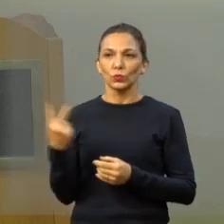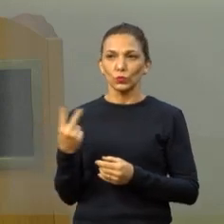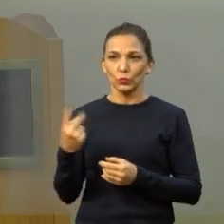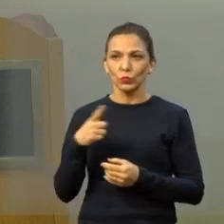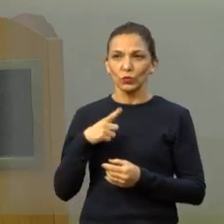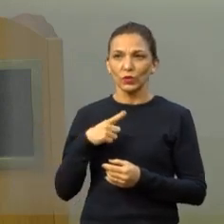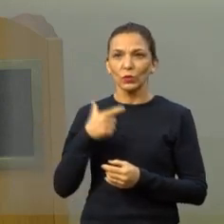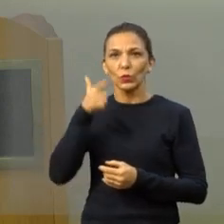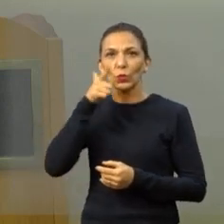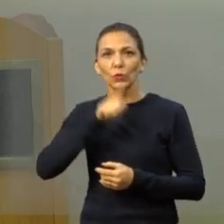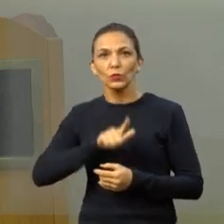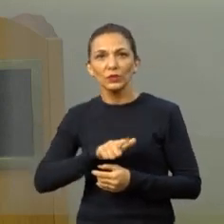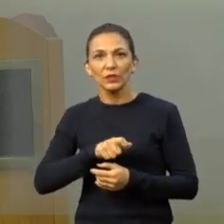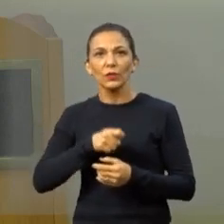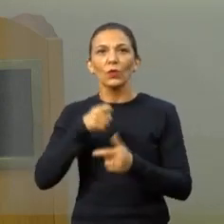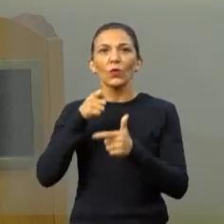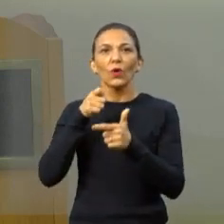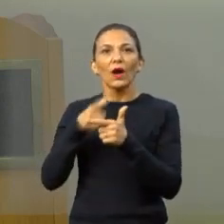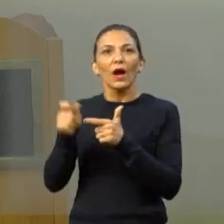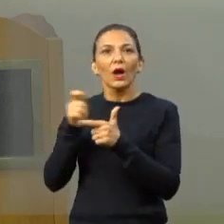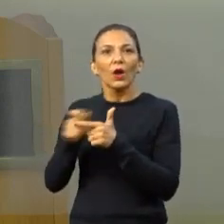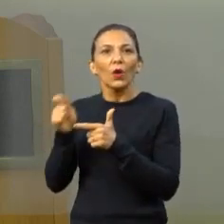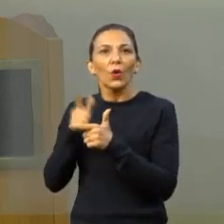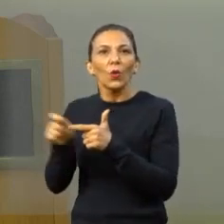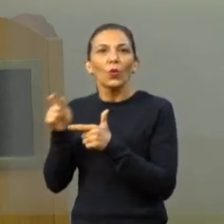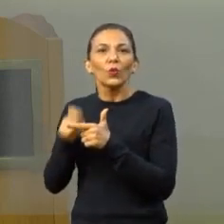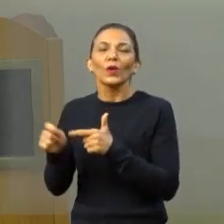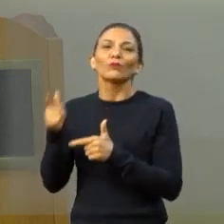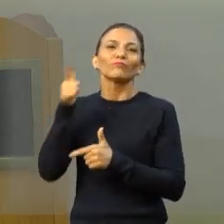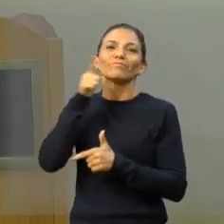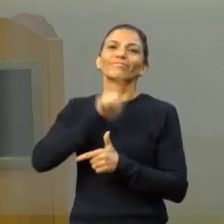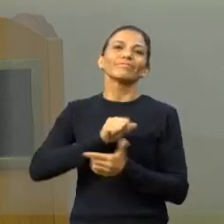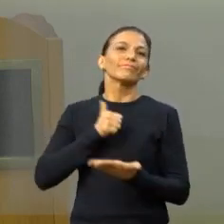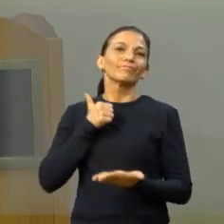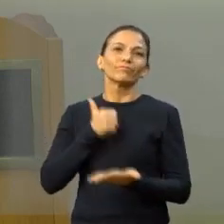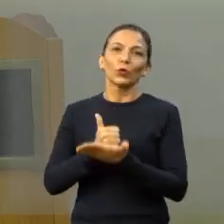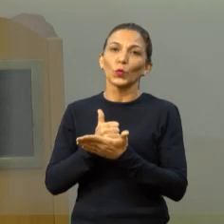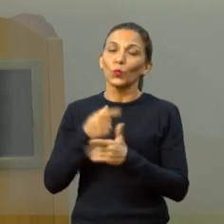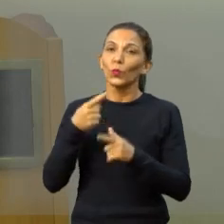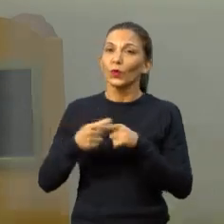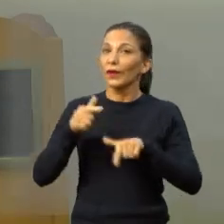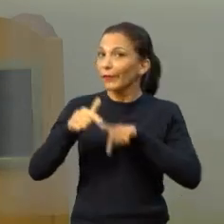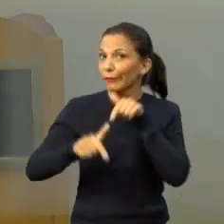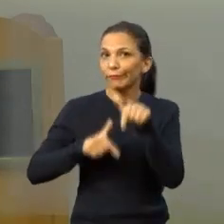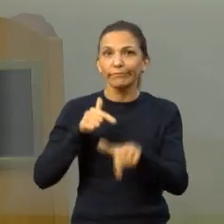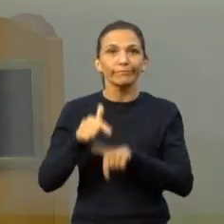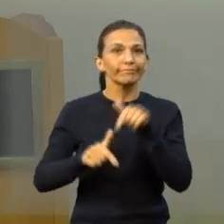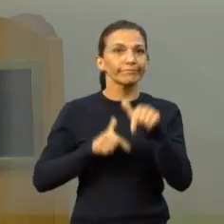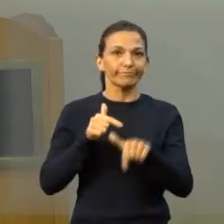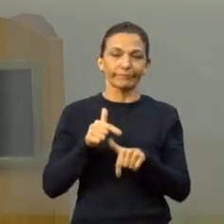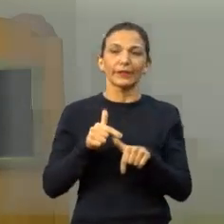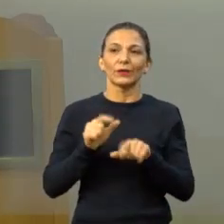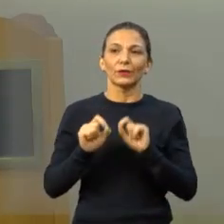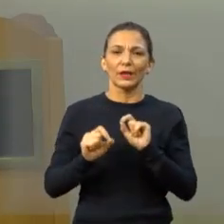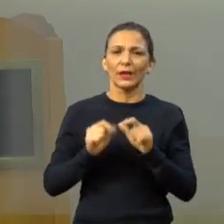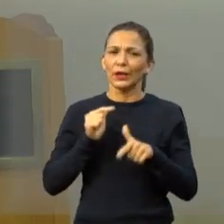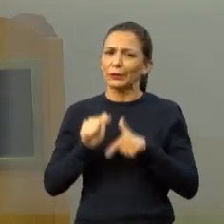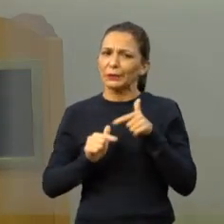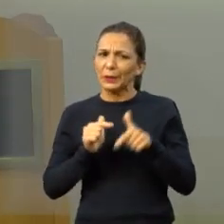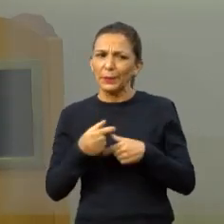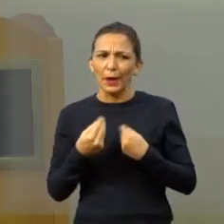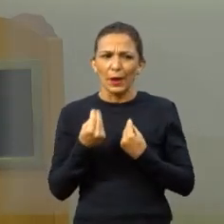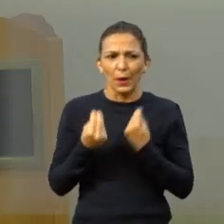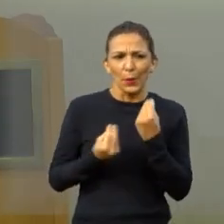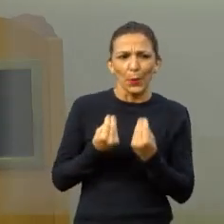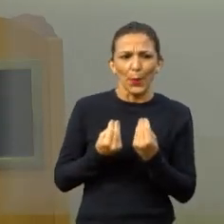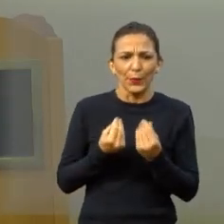auxílio-aluguel não o auxílio-aluguel porque eles não trabalham né então eu coloquei né que eu não trabalho e não